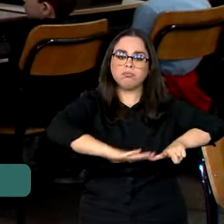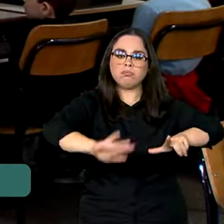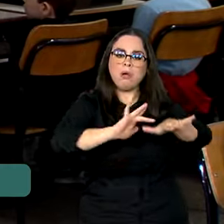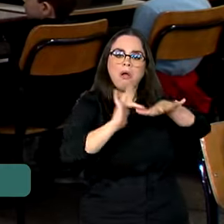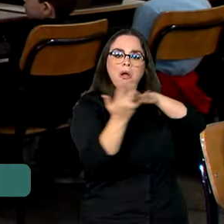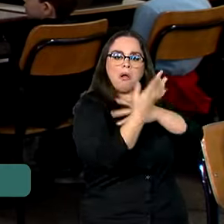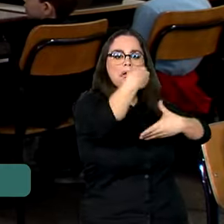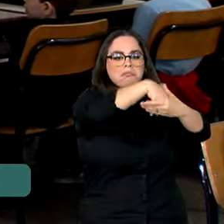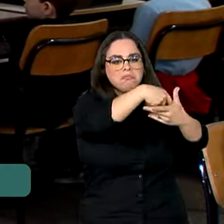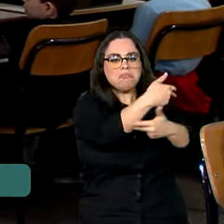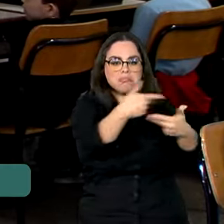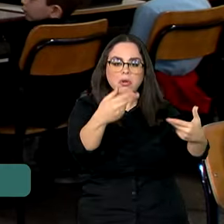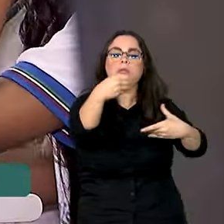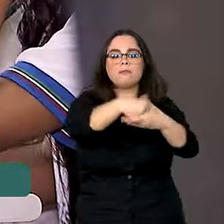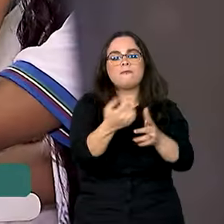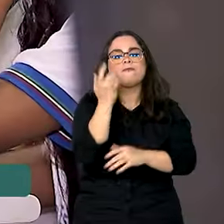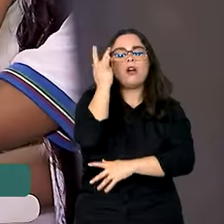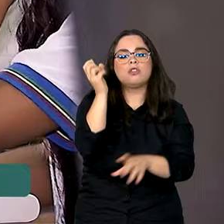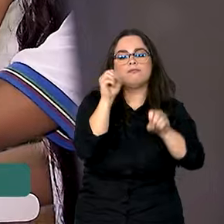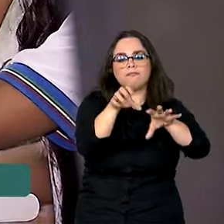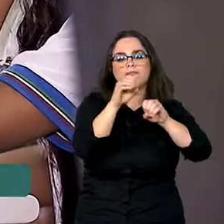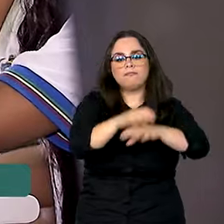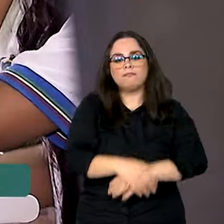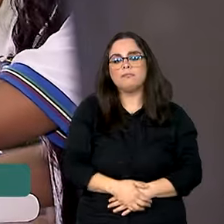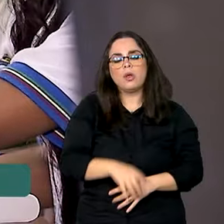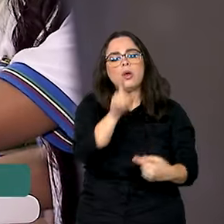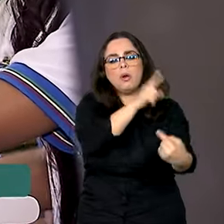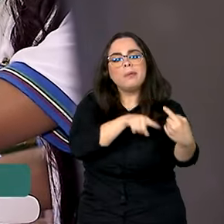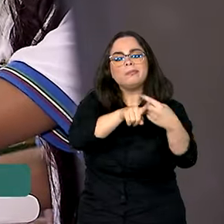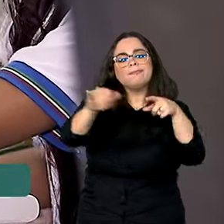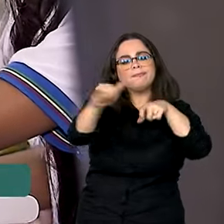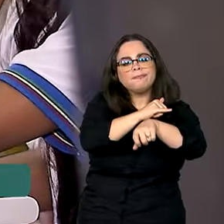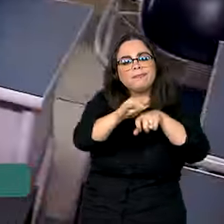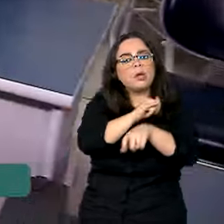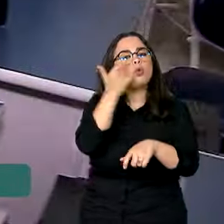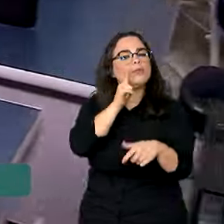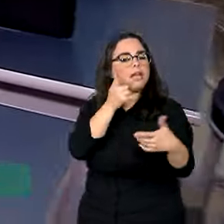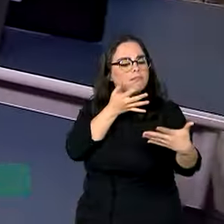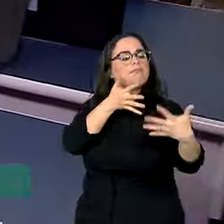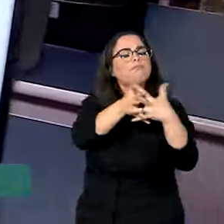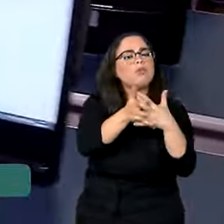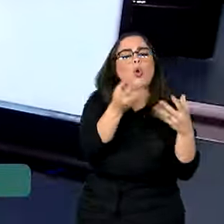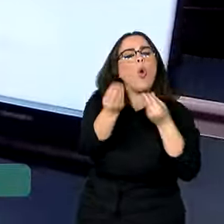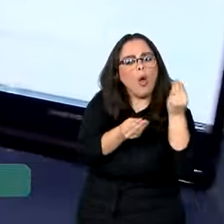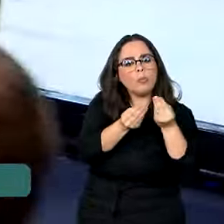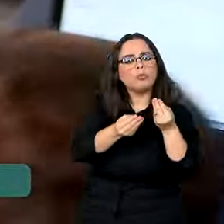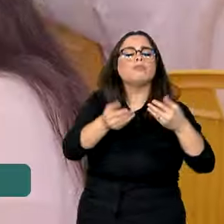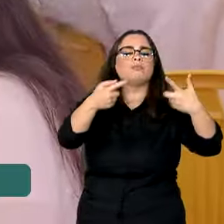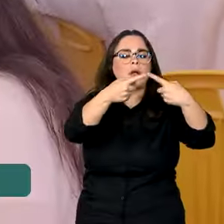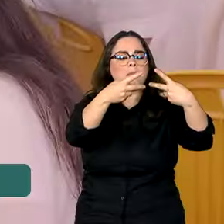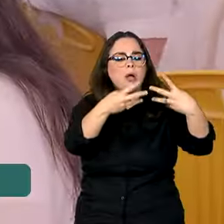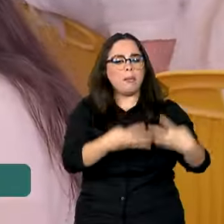streaming para facilitar o ensino. Para que os objetivos dessa estratégia sejam alcançados, estão